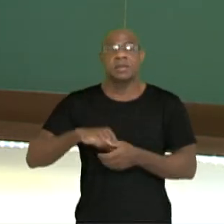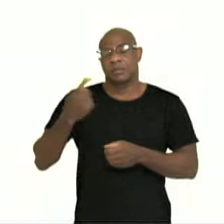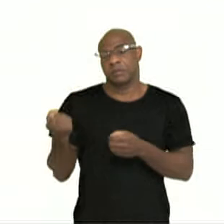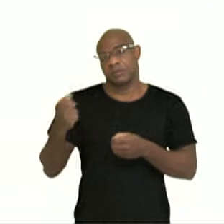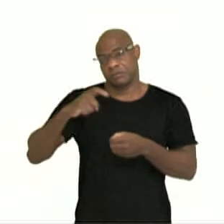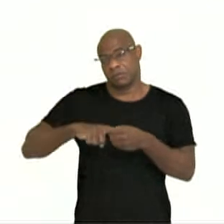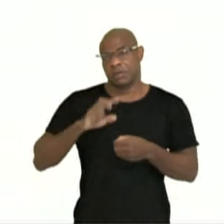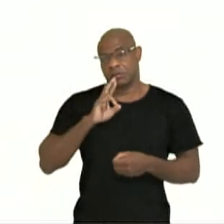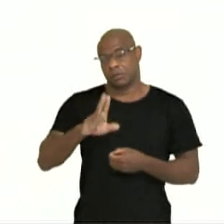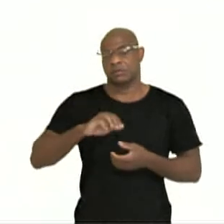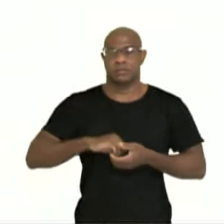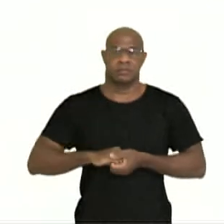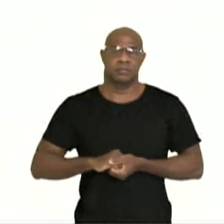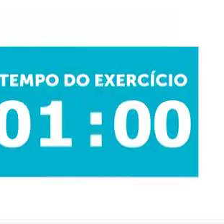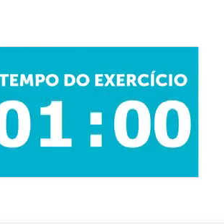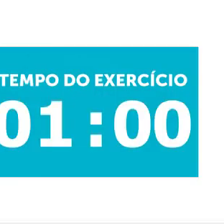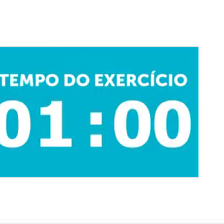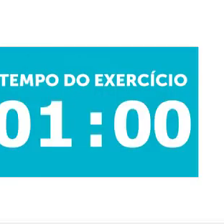com as respostas.